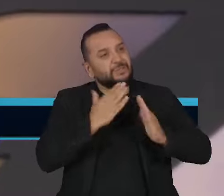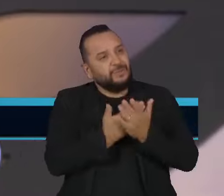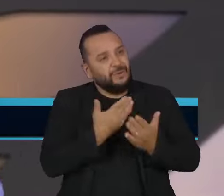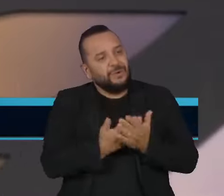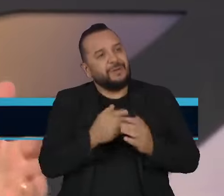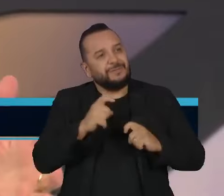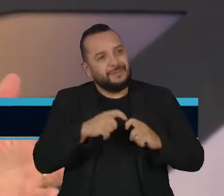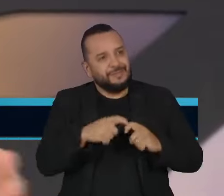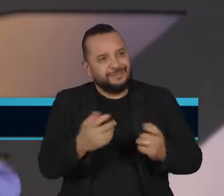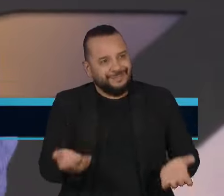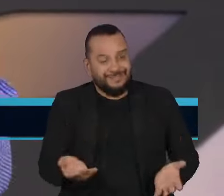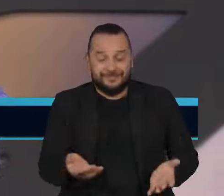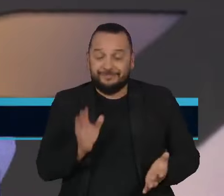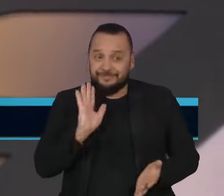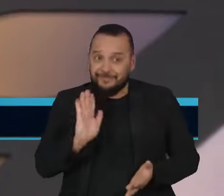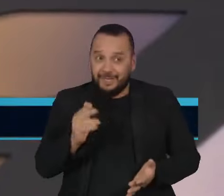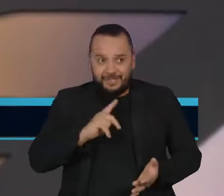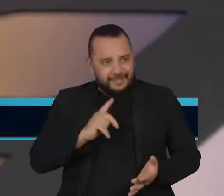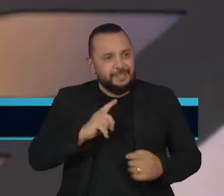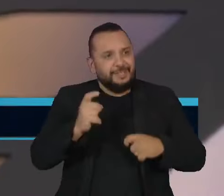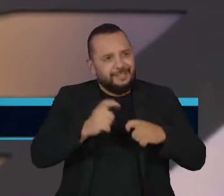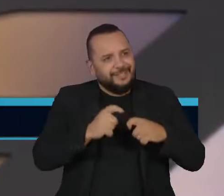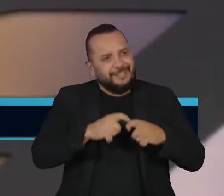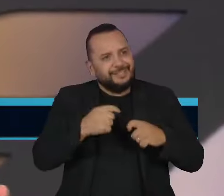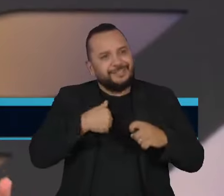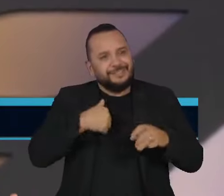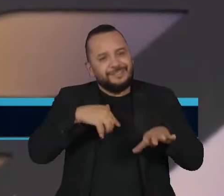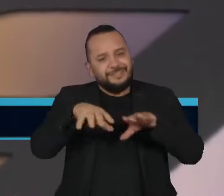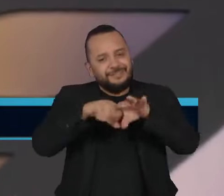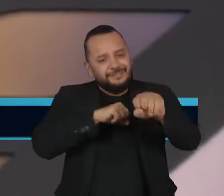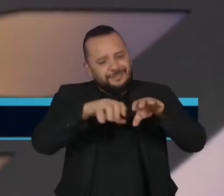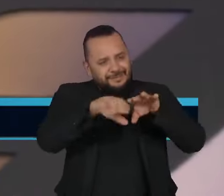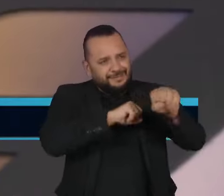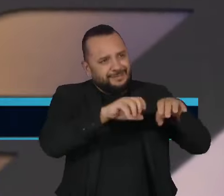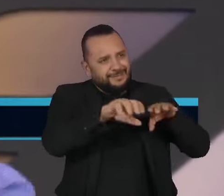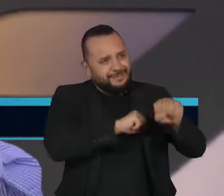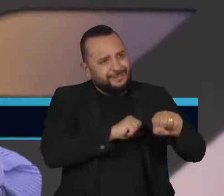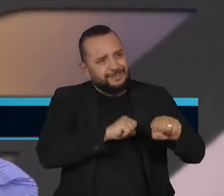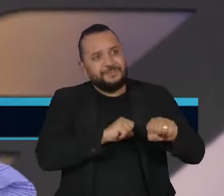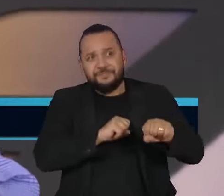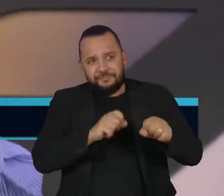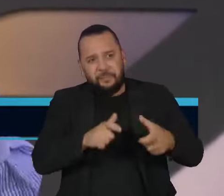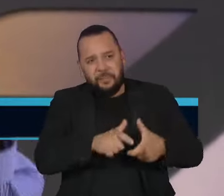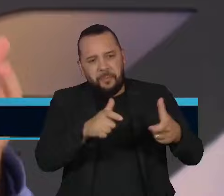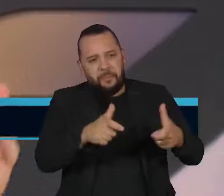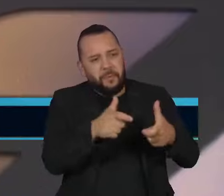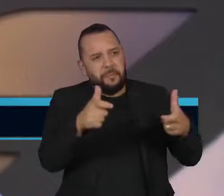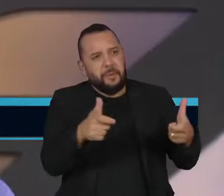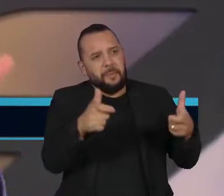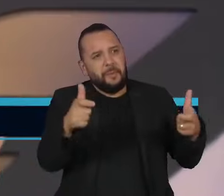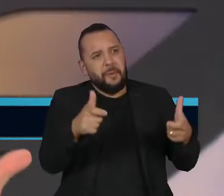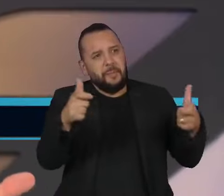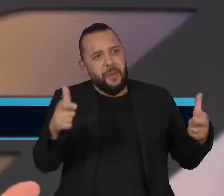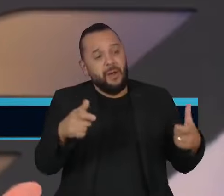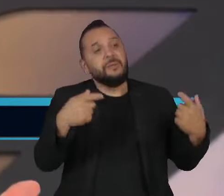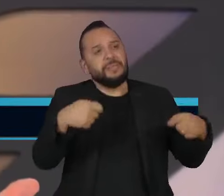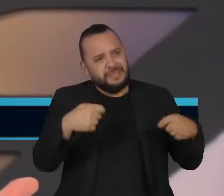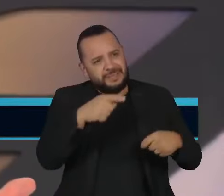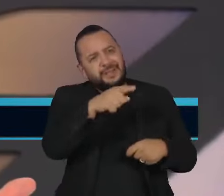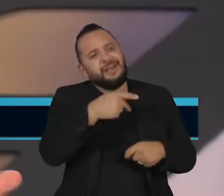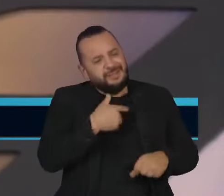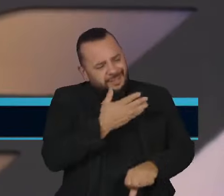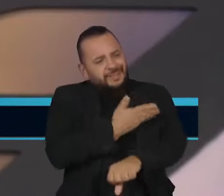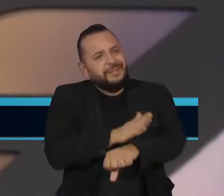geométrica, que não cresce muito mais do que a população, começa a ter uma necessidade de residência